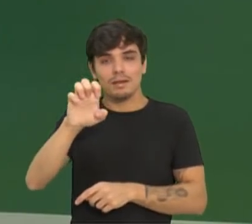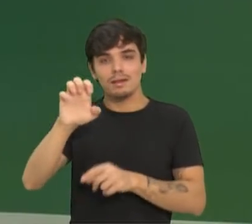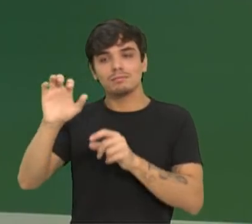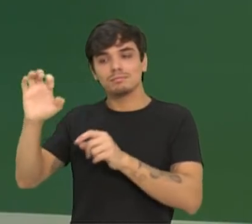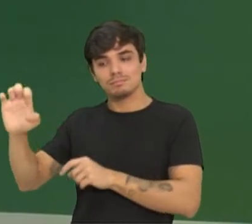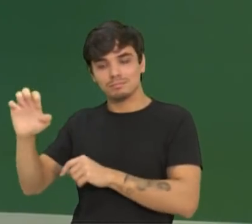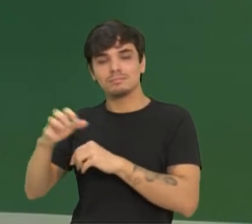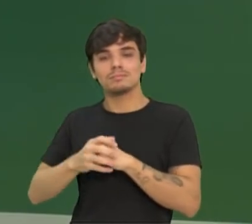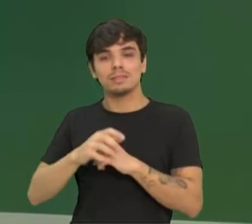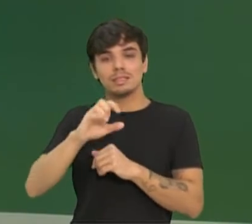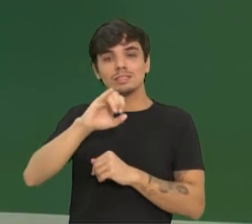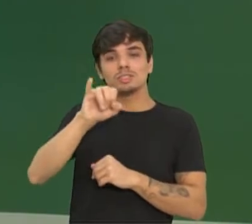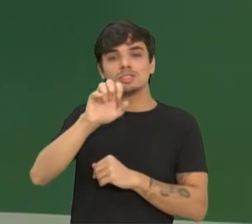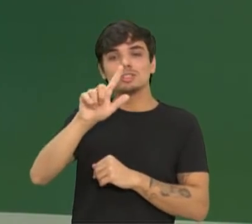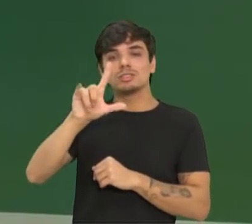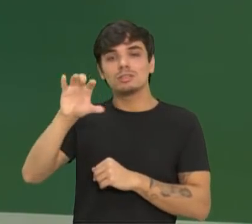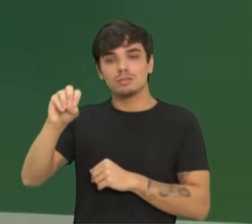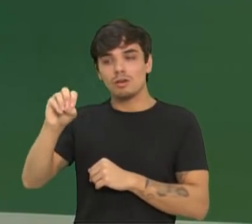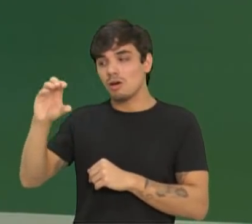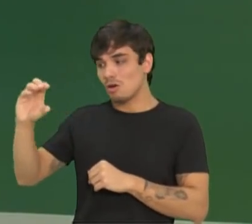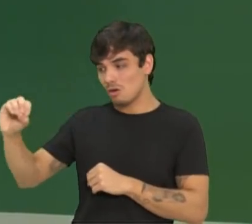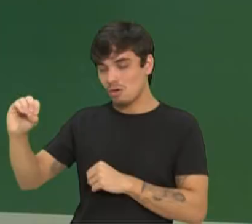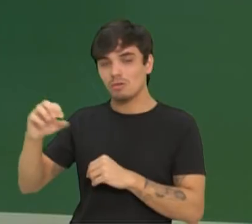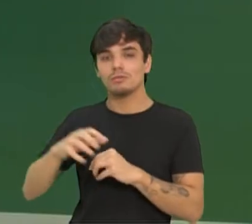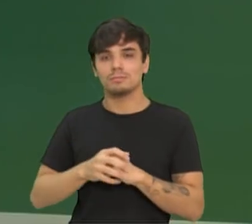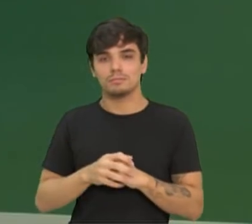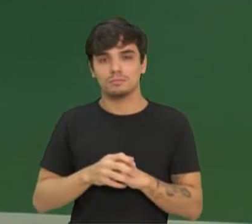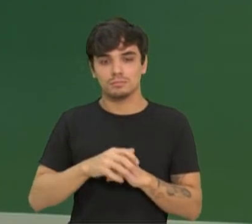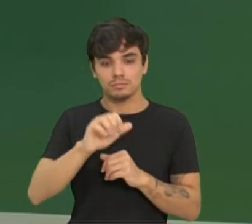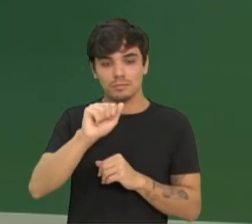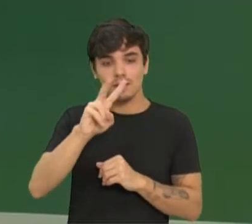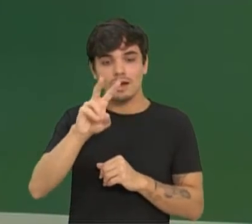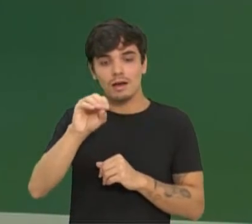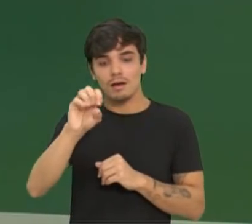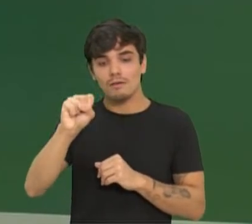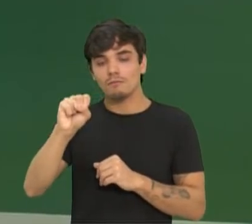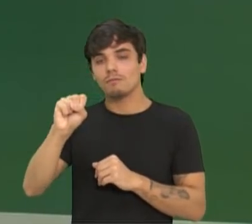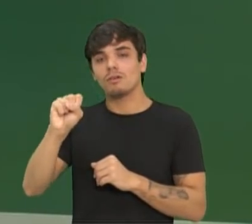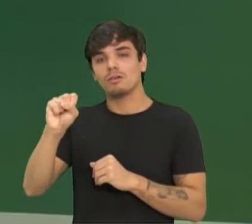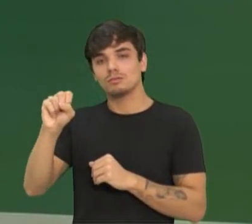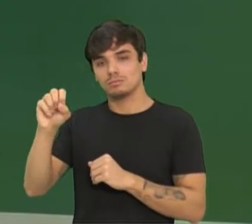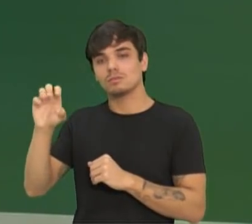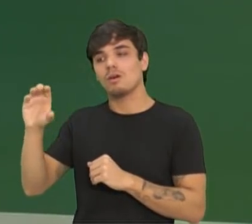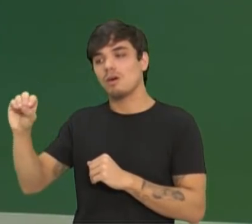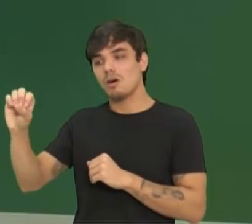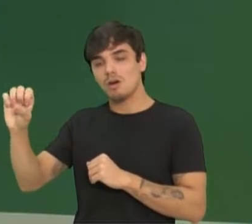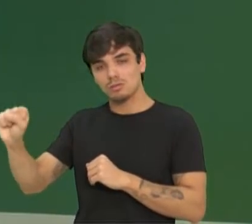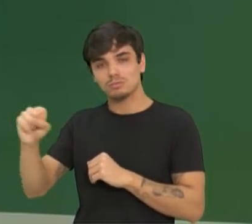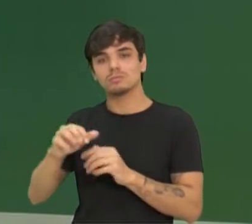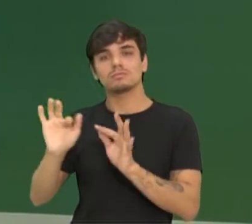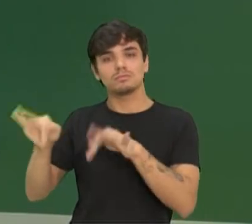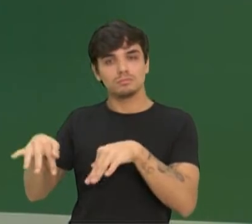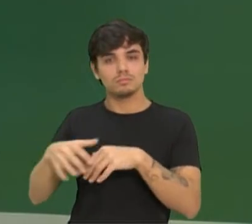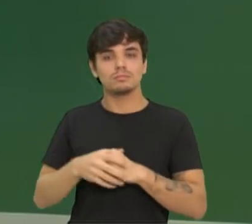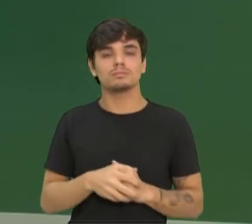es, giló com O, avós com os, ninguém com